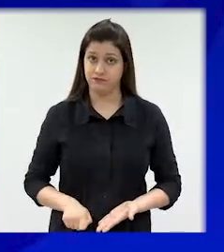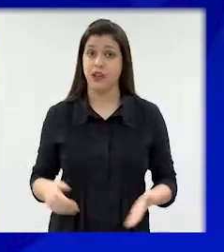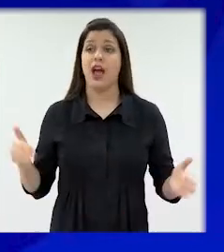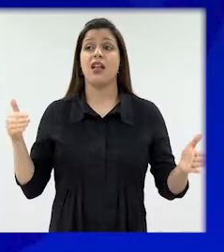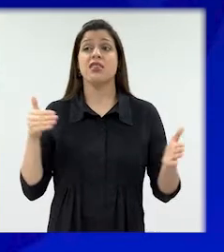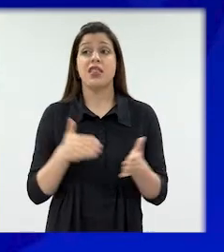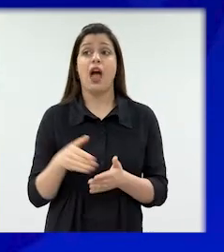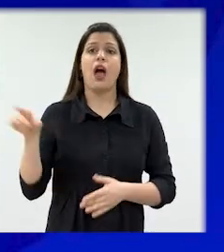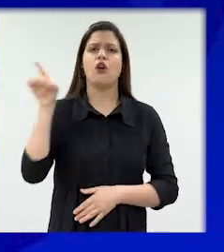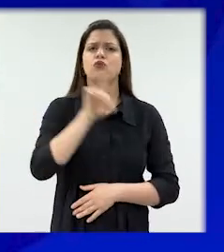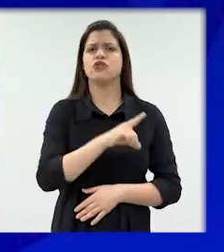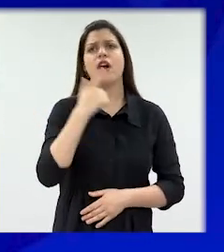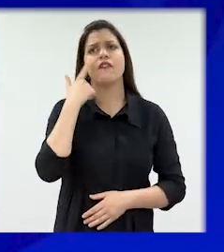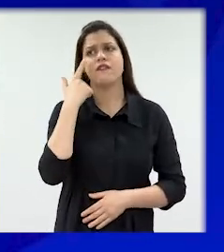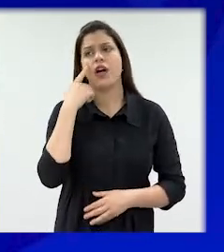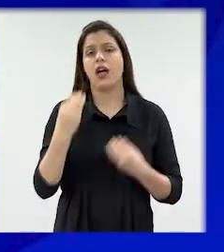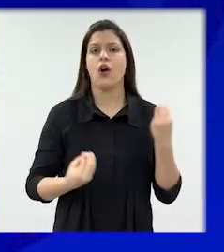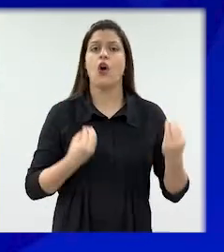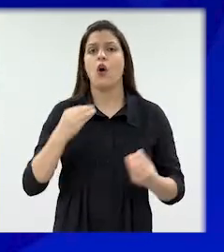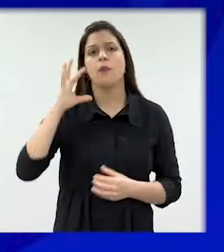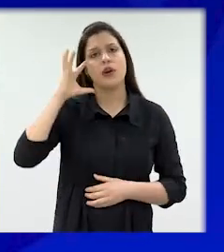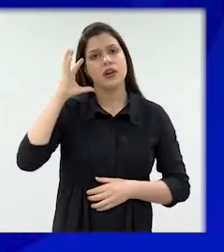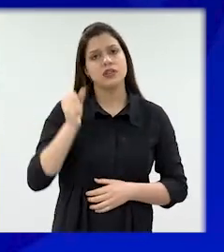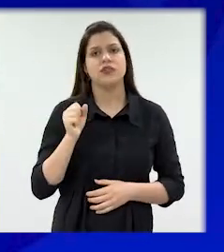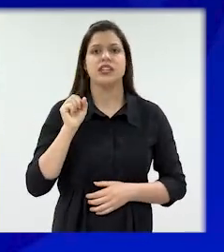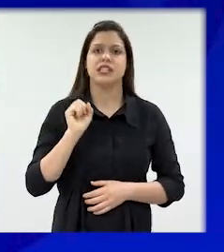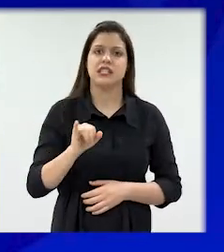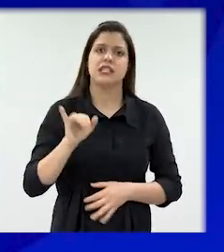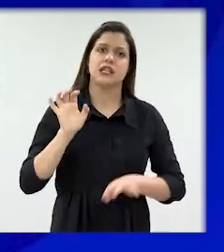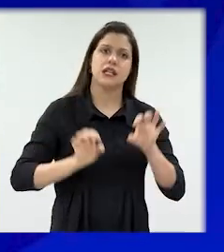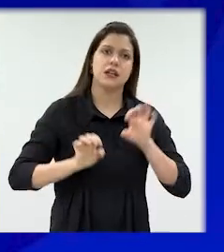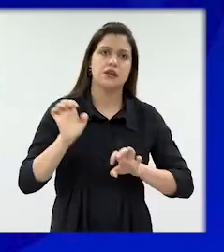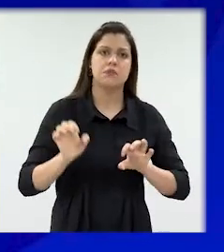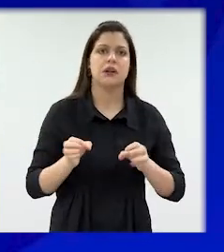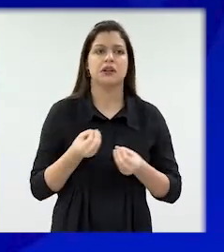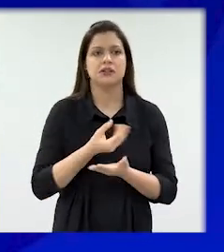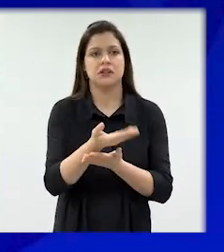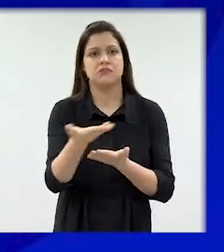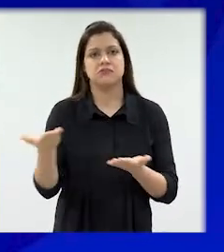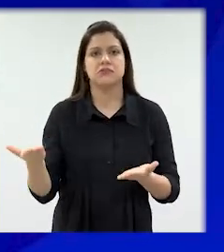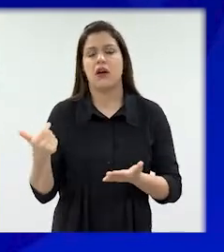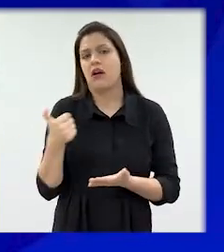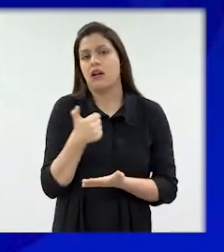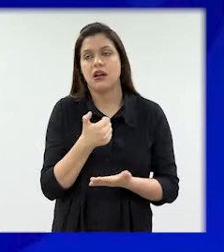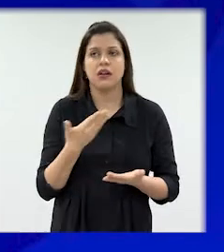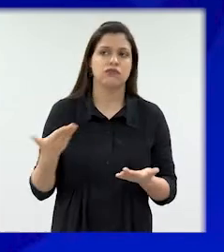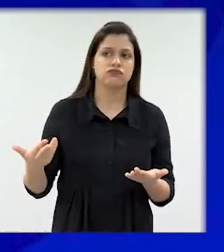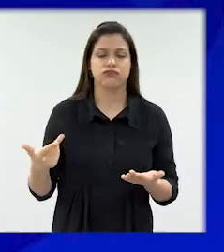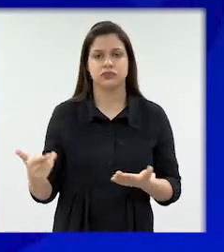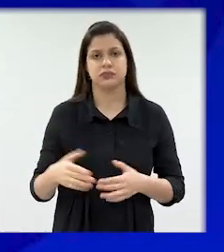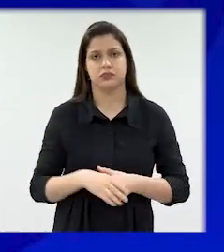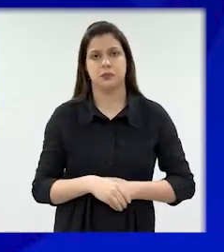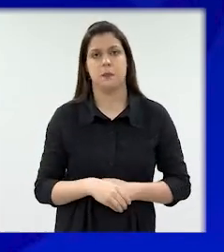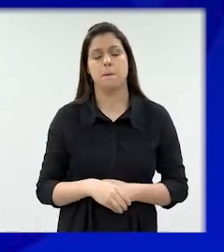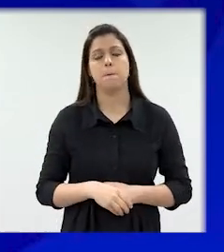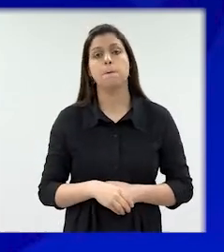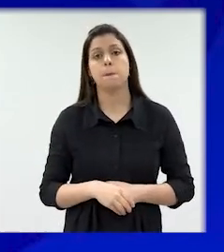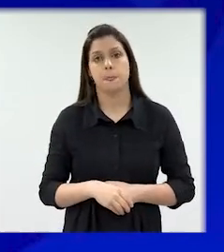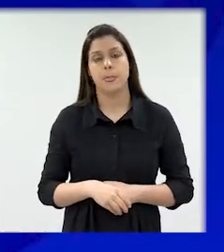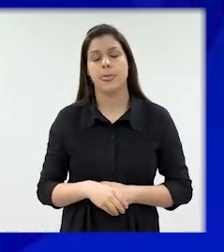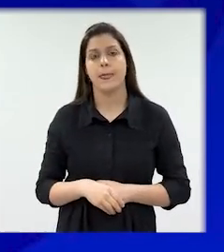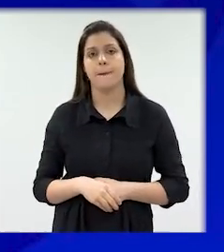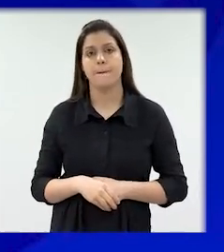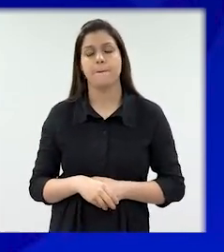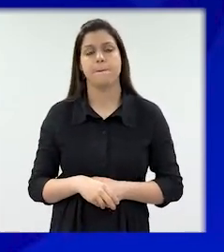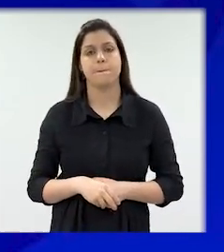nós vamos buscar novas soluções, ver se empresas privadas patrocinam a distribuição de caneta ou coisa desse tipo. E